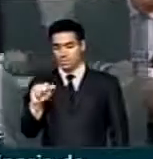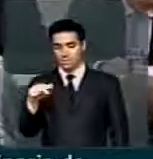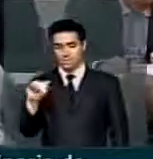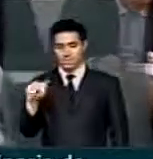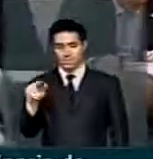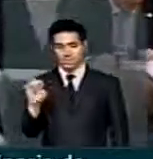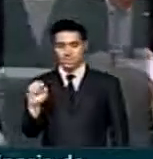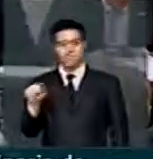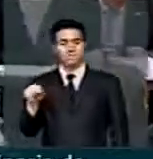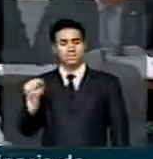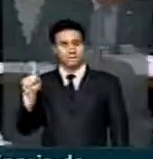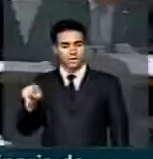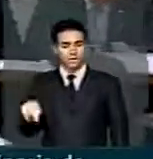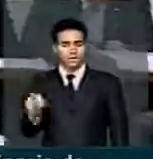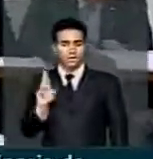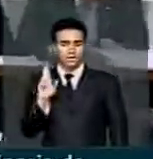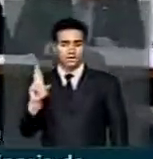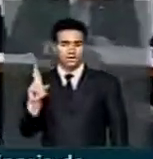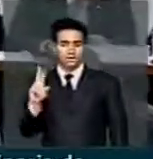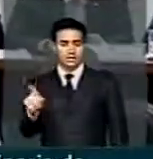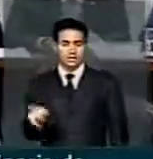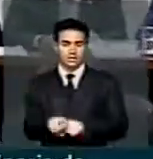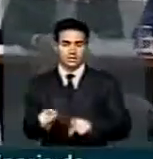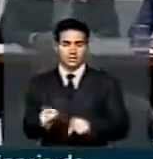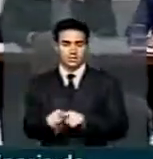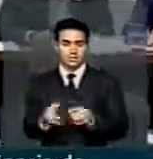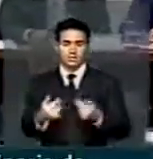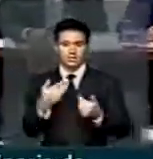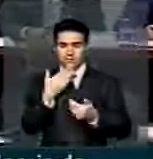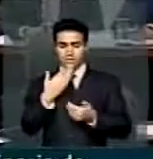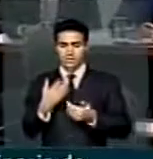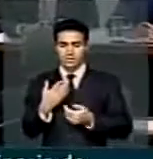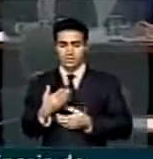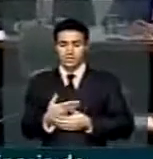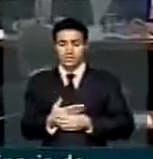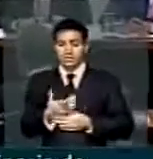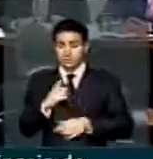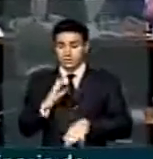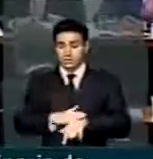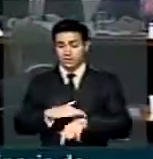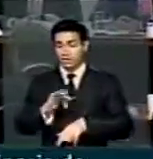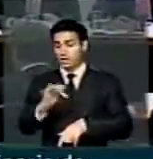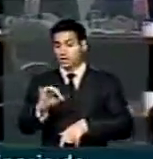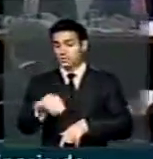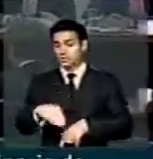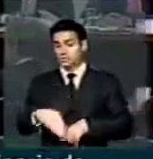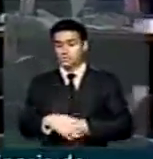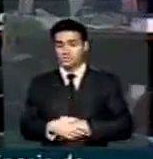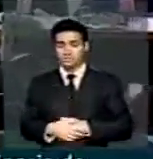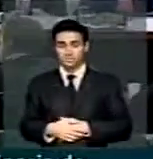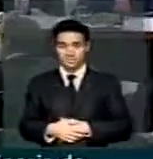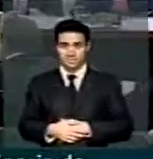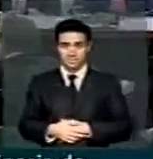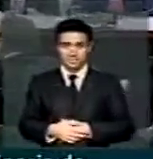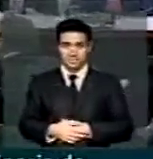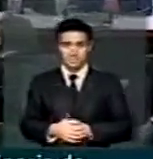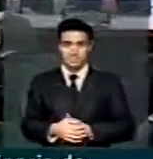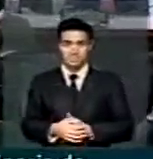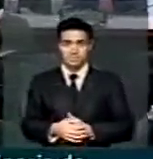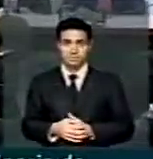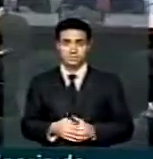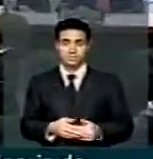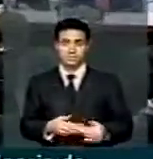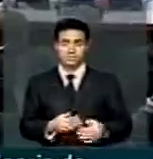inscrito como líder e como autor do requerimento. Vossa Excelência, presidente, tem até 10 minutos. A gente